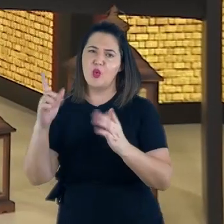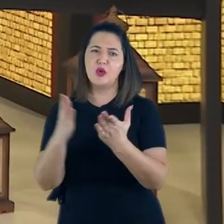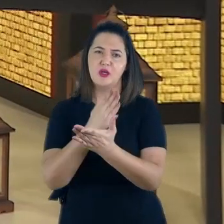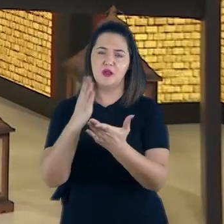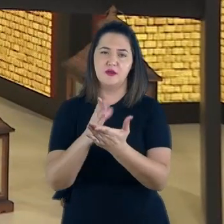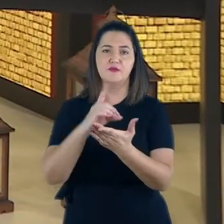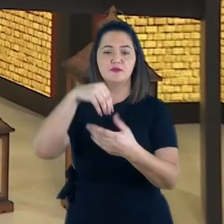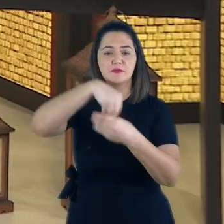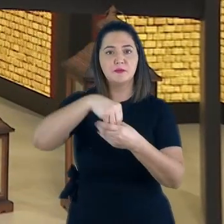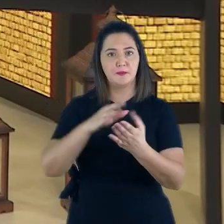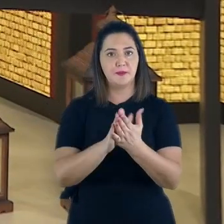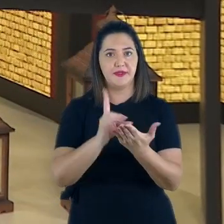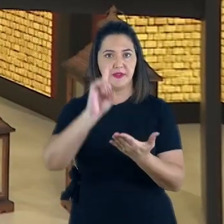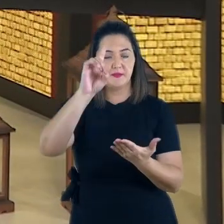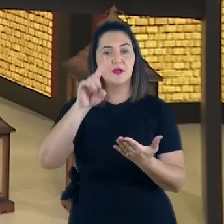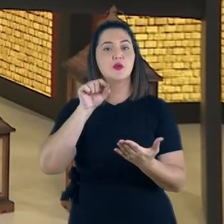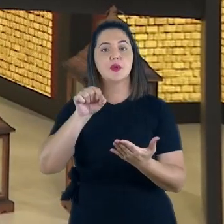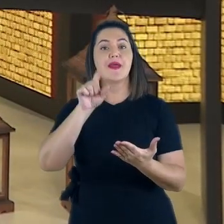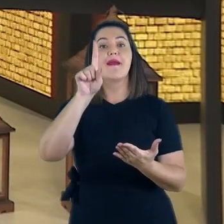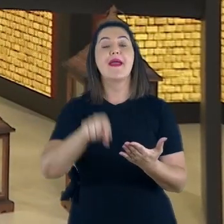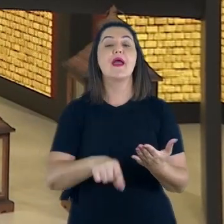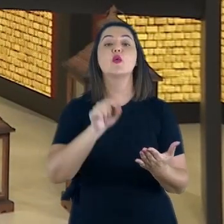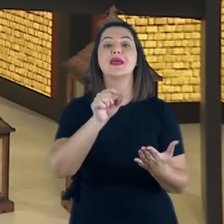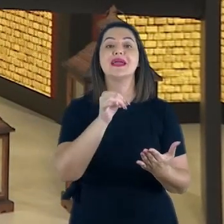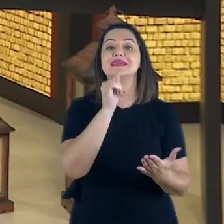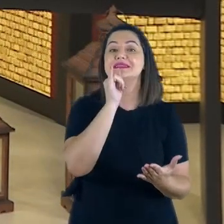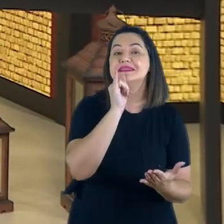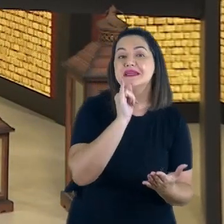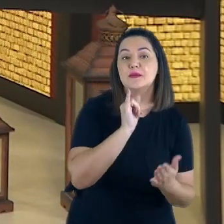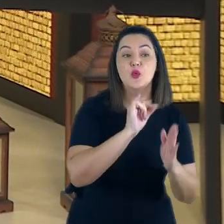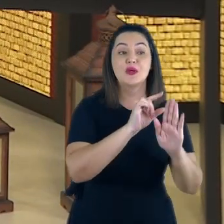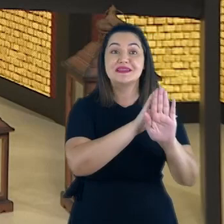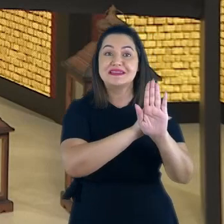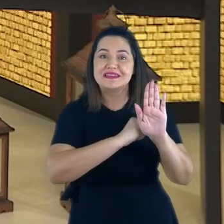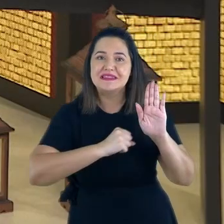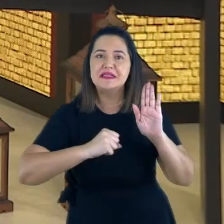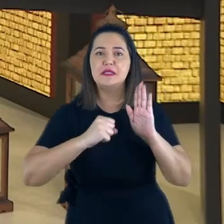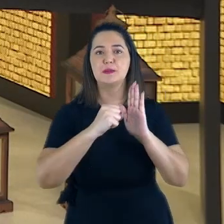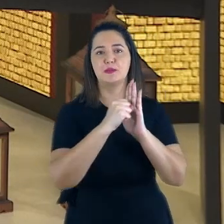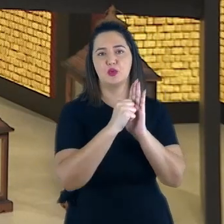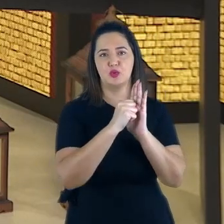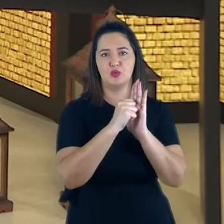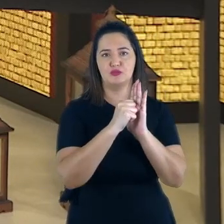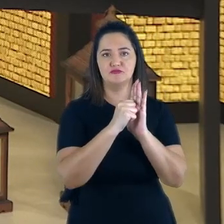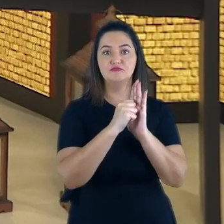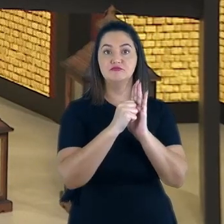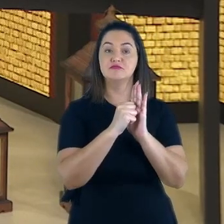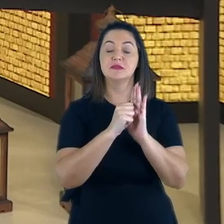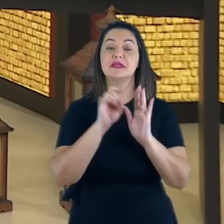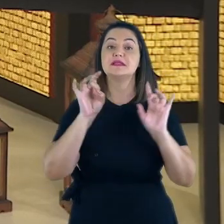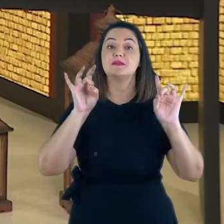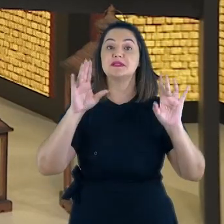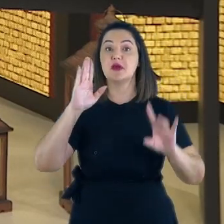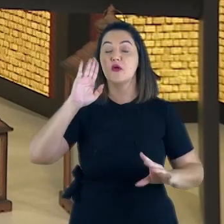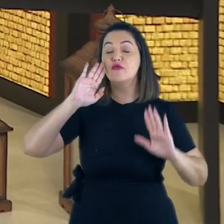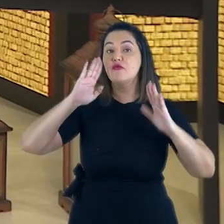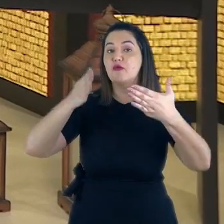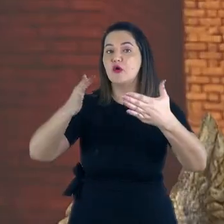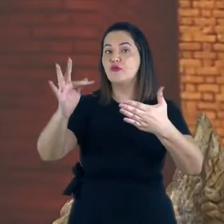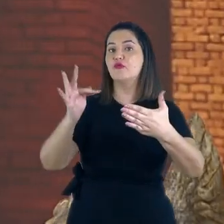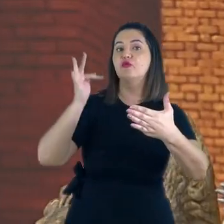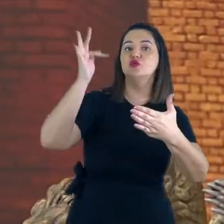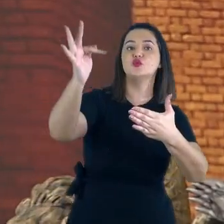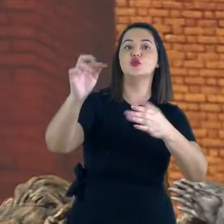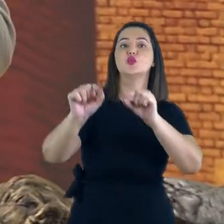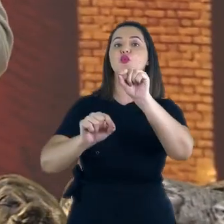uma profecia que elenca uma miniatura simbólica de elementos mais amplos, especialmente para o futuro.